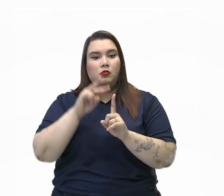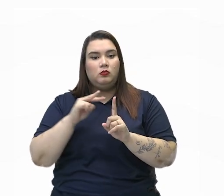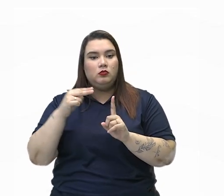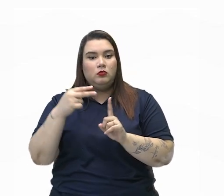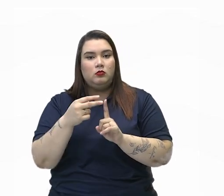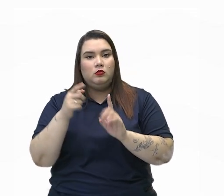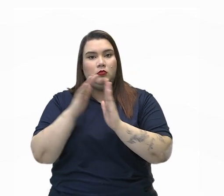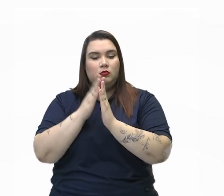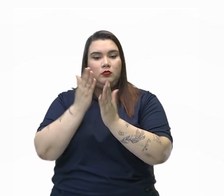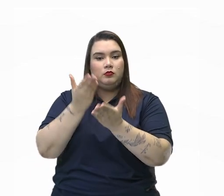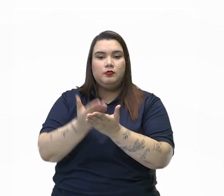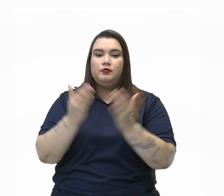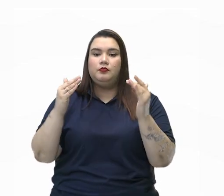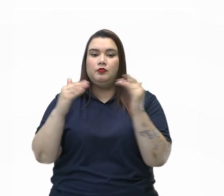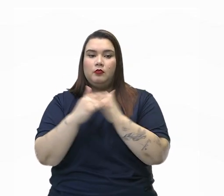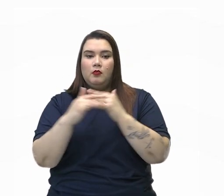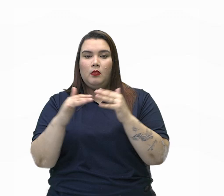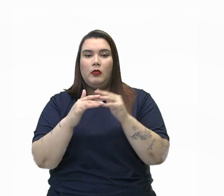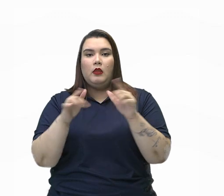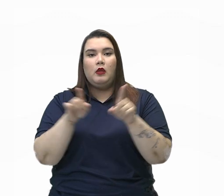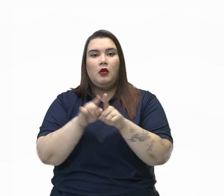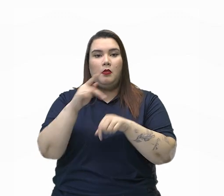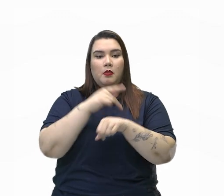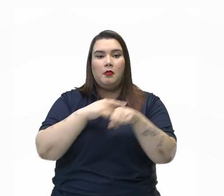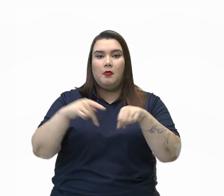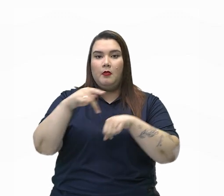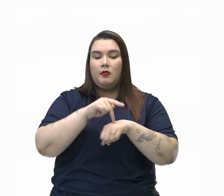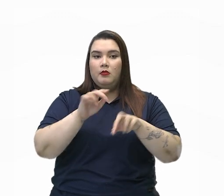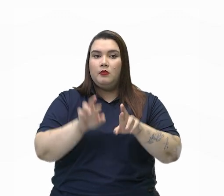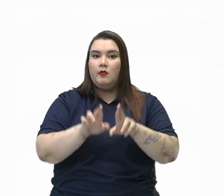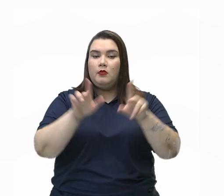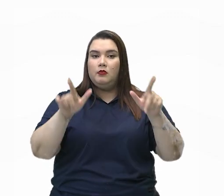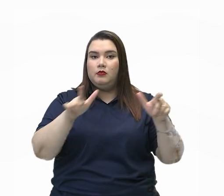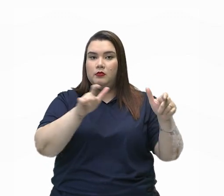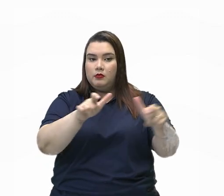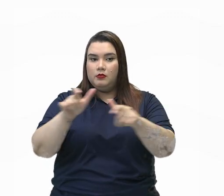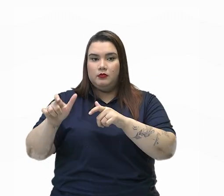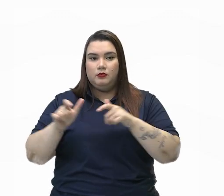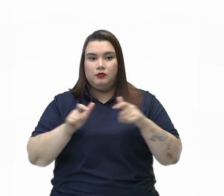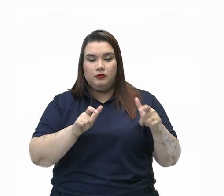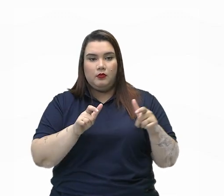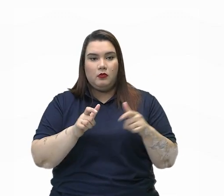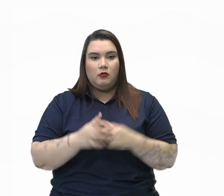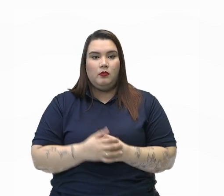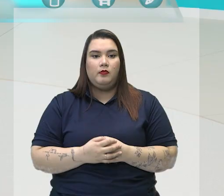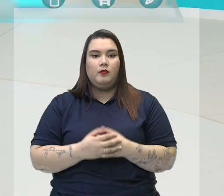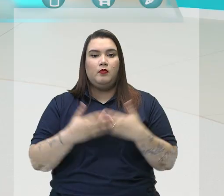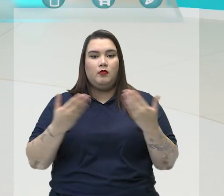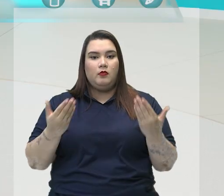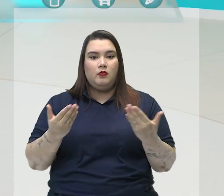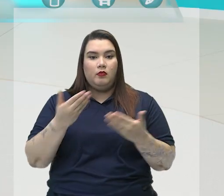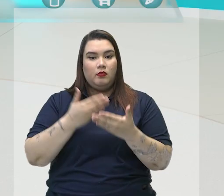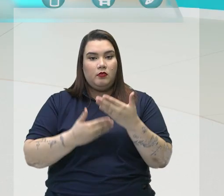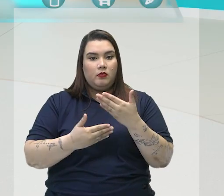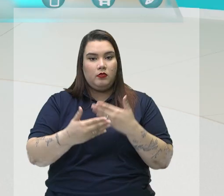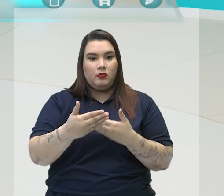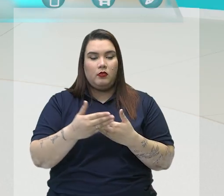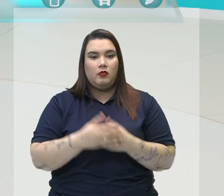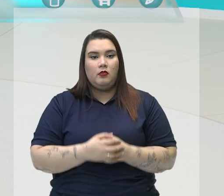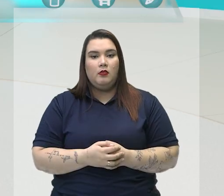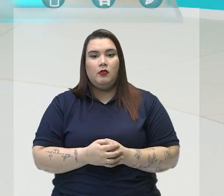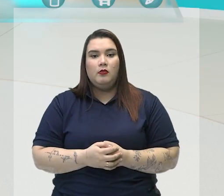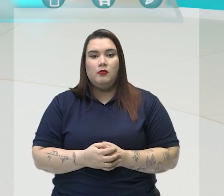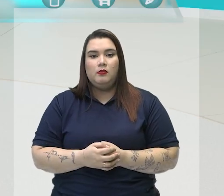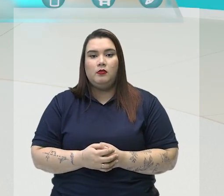para a escola, para cidades e até países diferentes. Então, vamos avançando